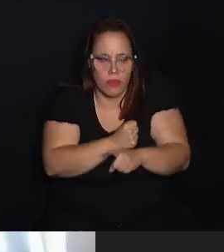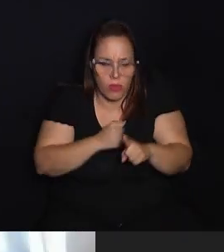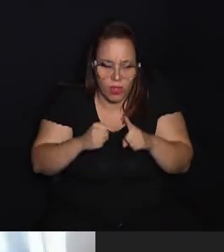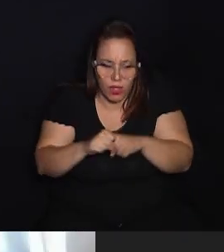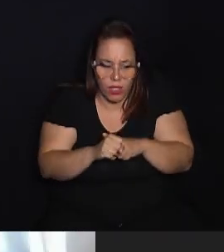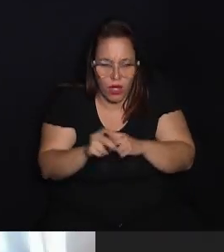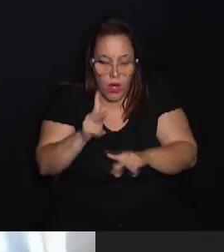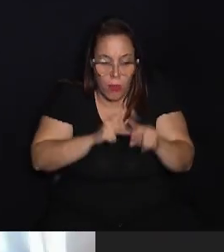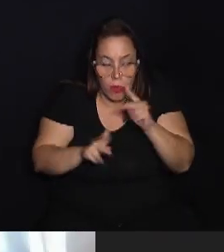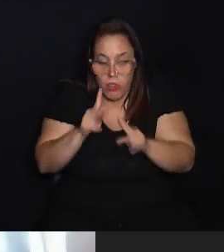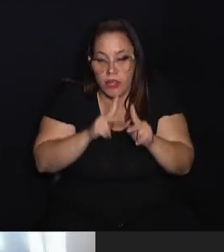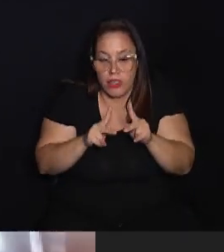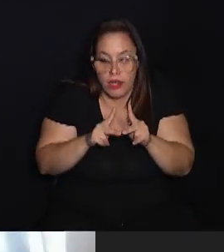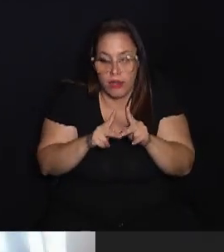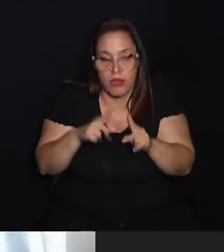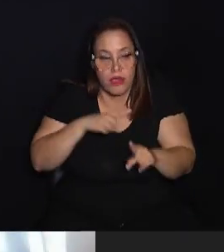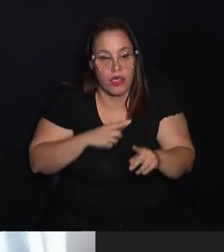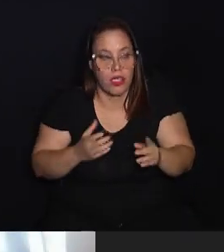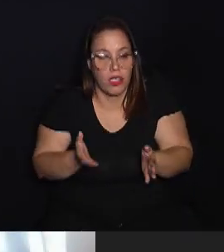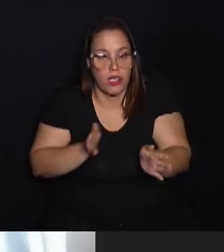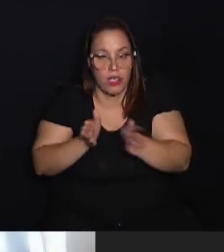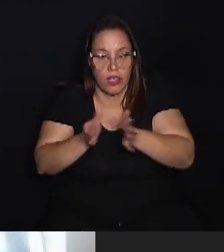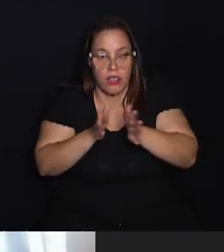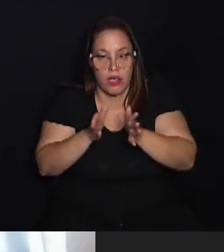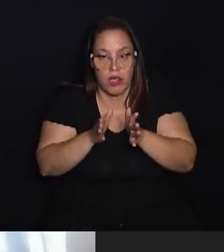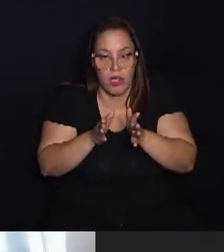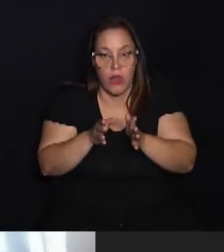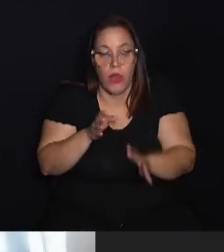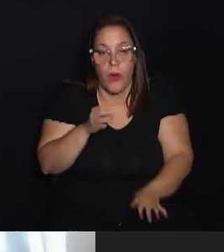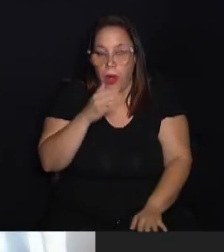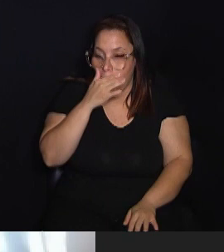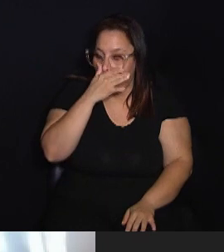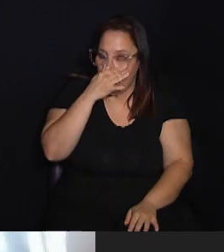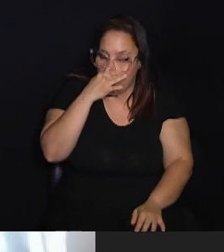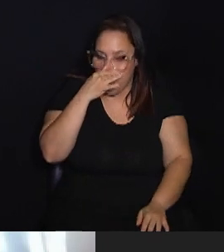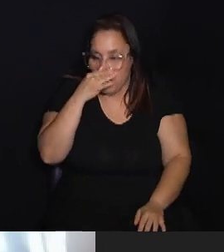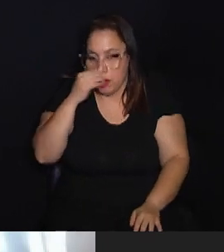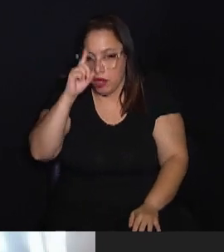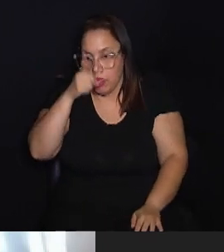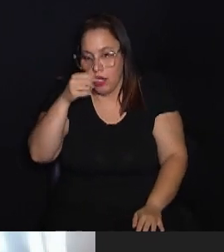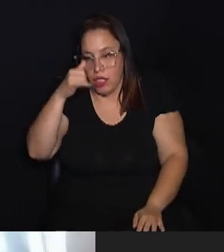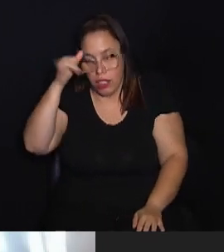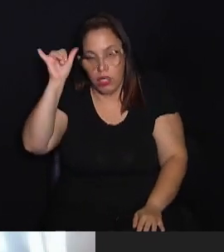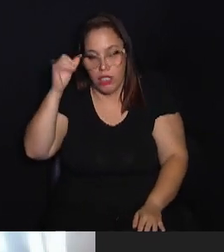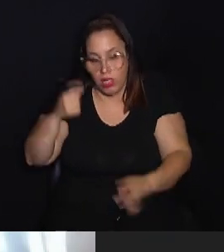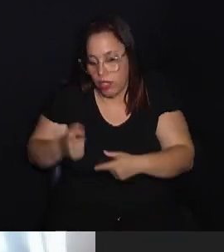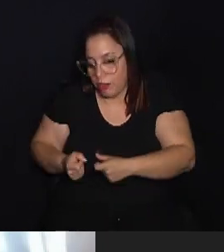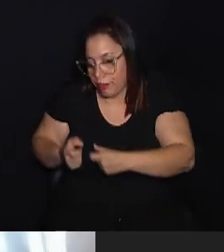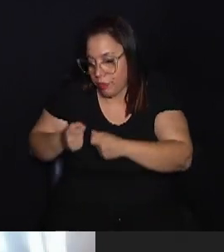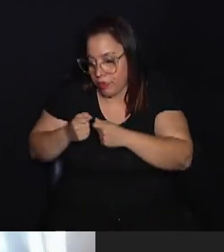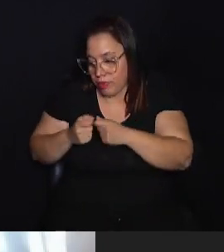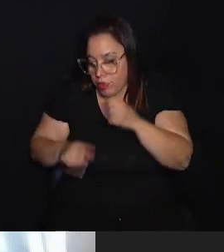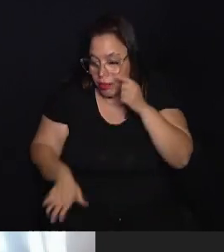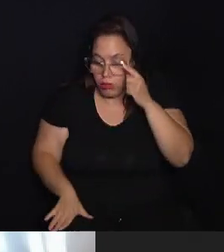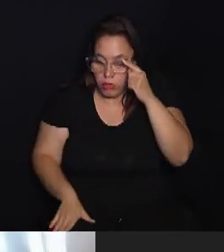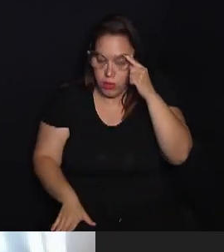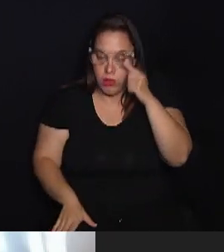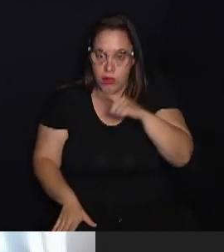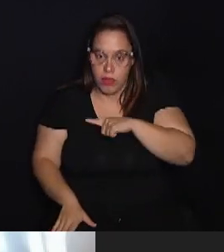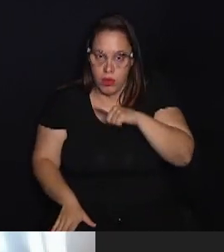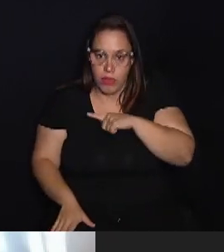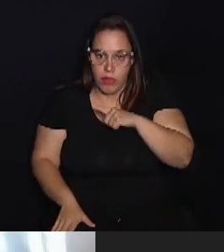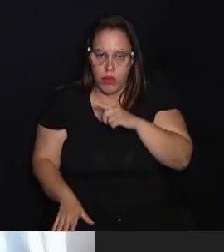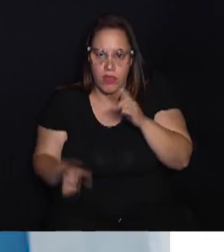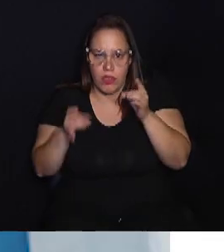a população, tenha acesso aos métodos de diagnóstico precoce. Que no caso do câncer de mama, nós temos um